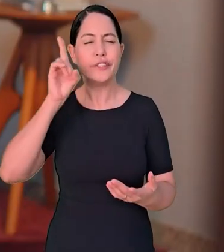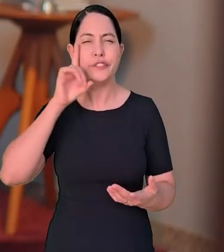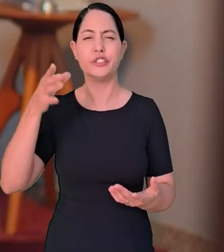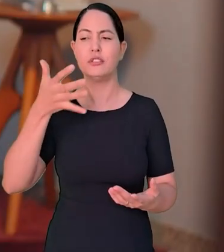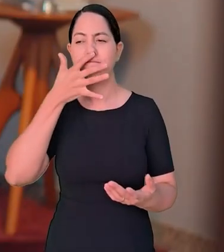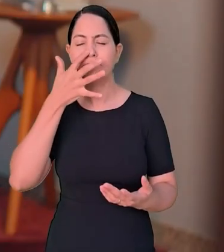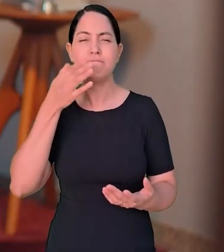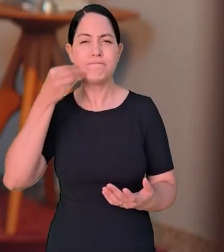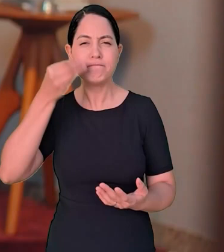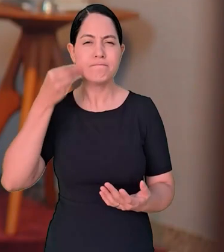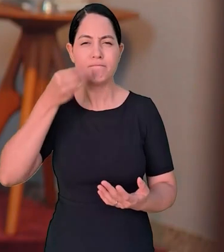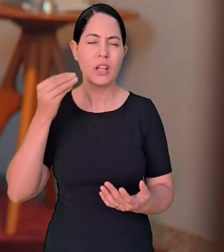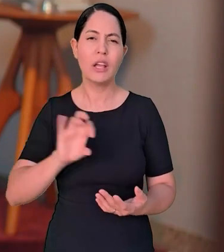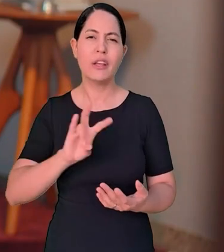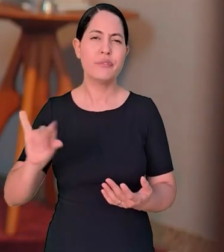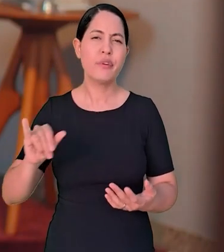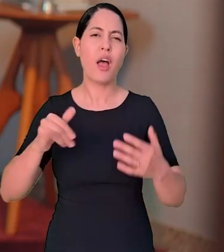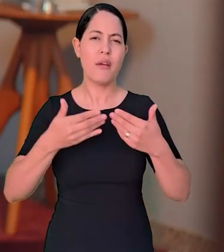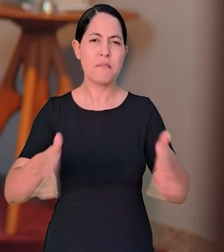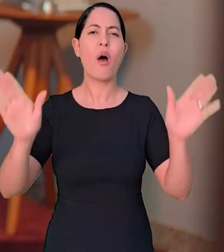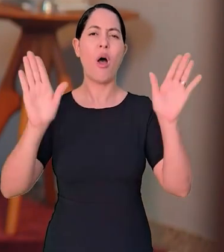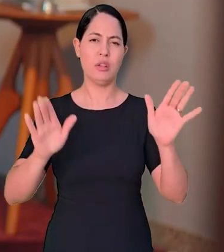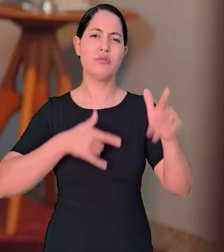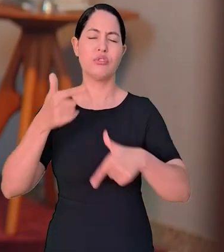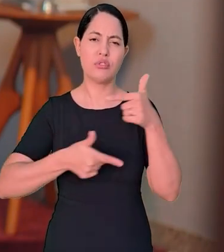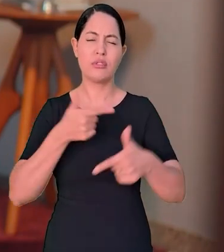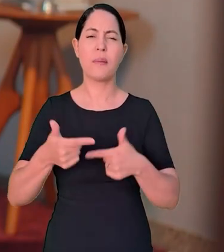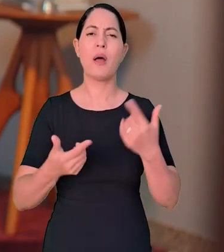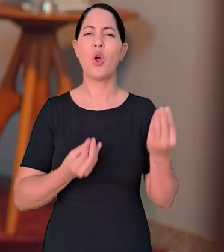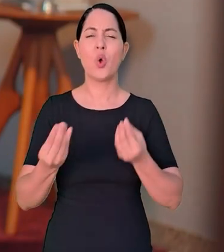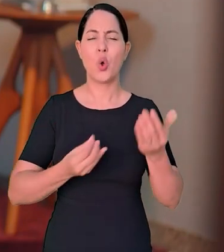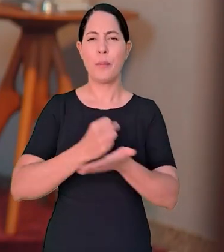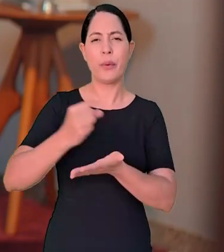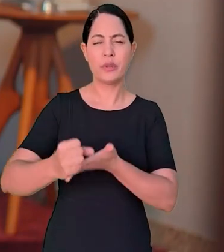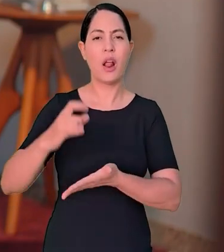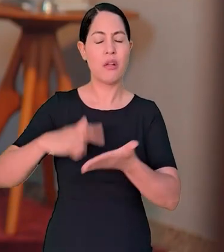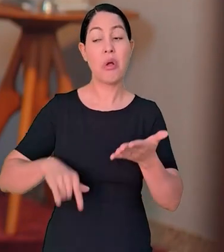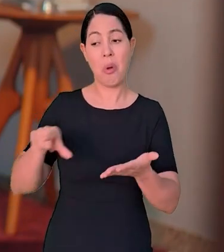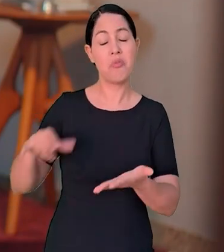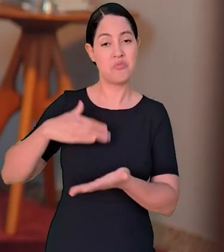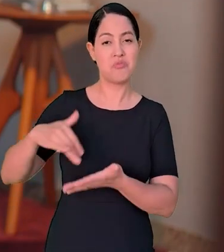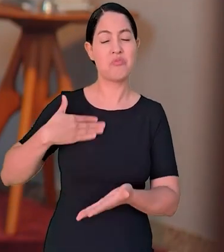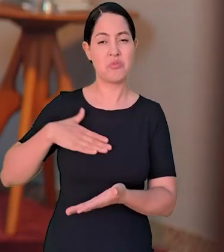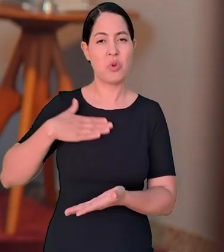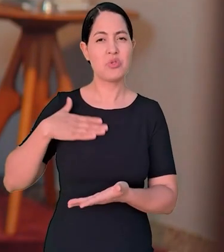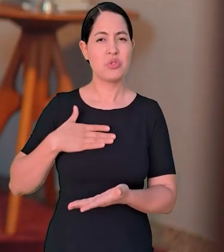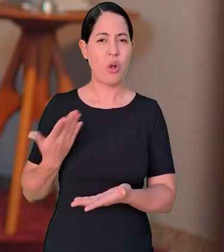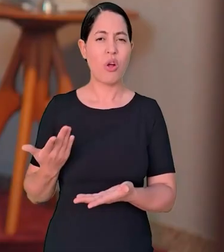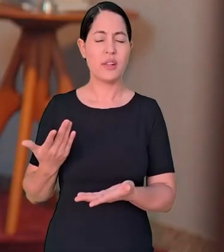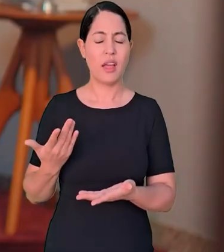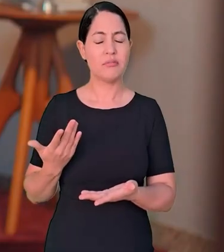de um escritório, e aquilo pode abrir portas, como abriu em vários casos, abrir porta para uma contratação, o escritório gostar daquele